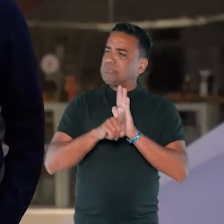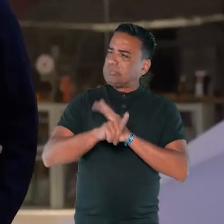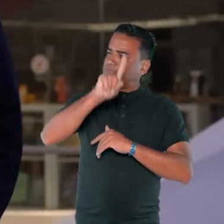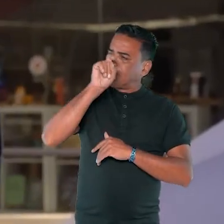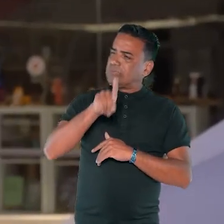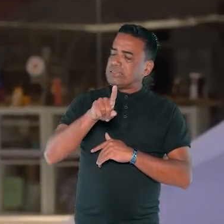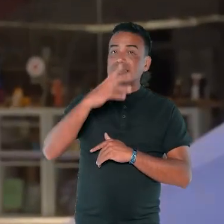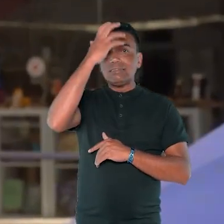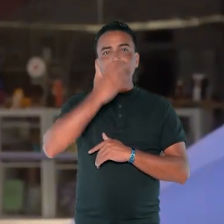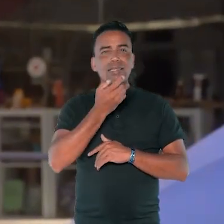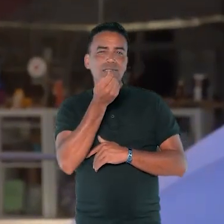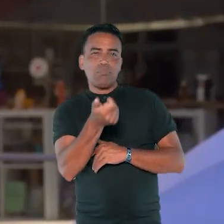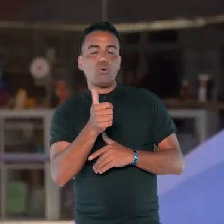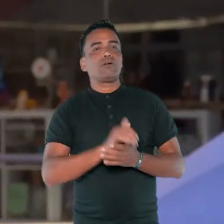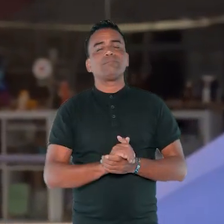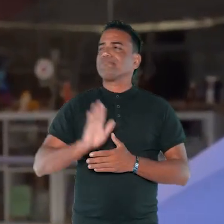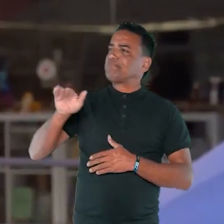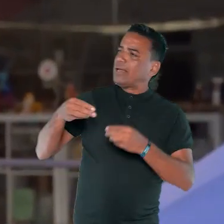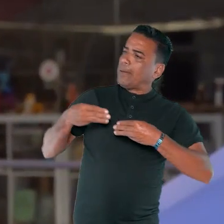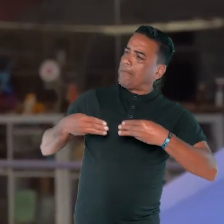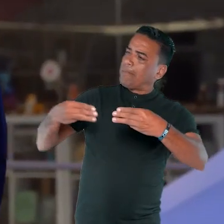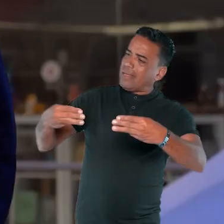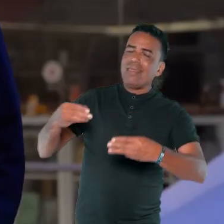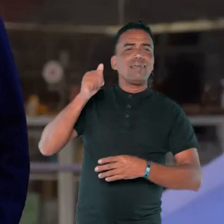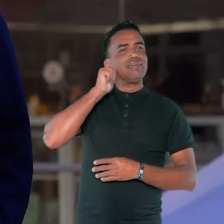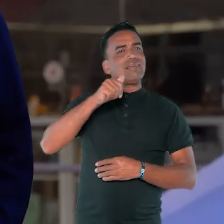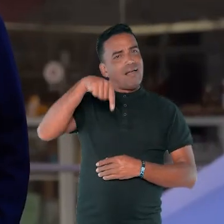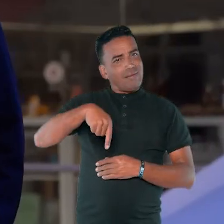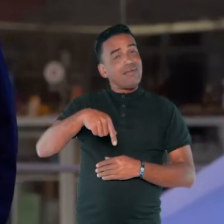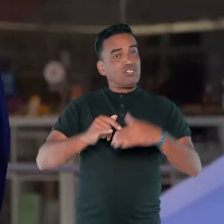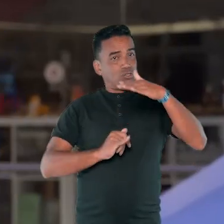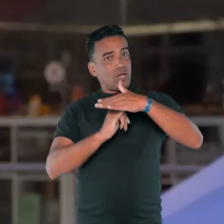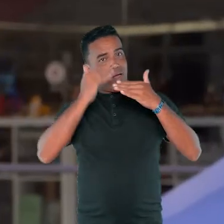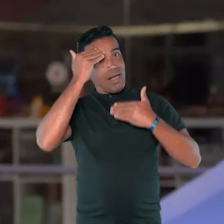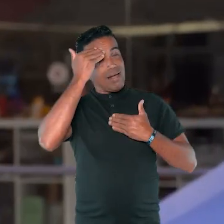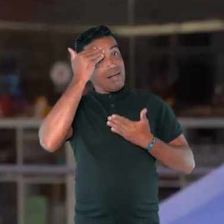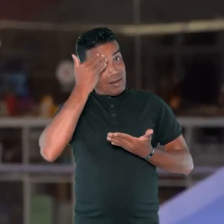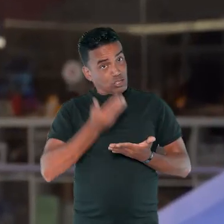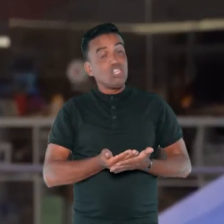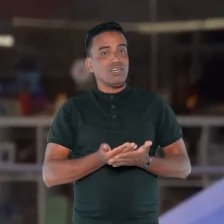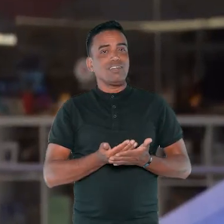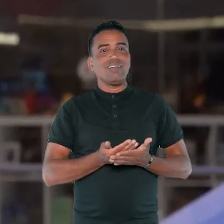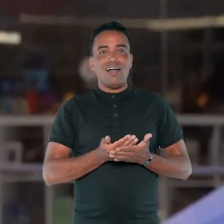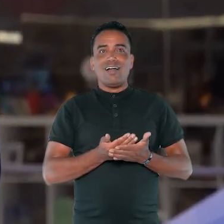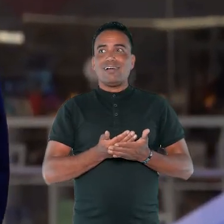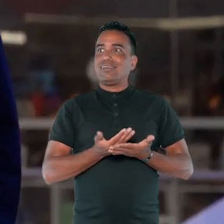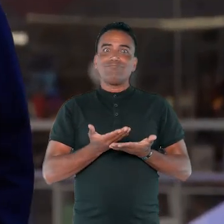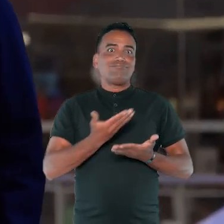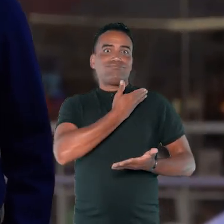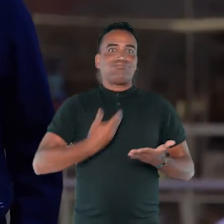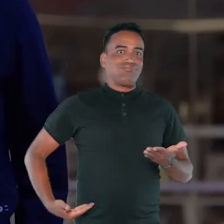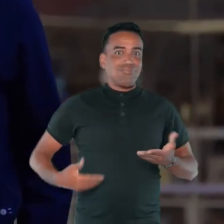Mas, ministra, aqui é uma instituição que acredita em instituição. E uma certeza que a gente tem é que a gente tem que lutar e